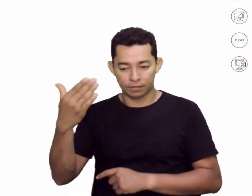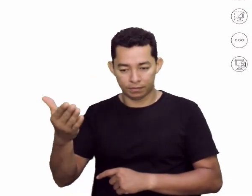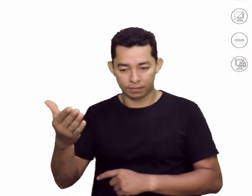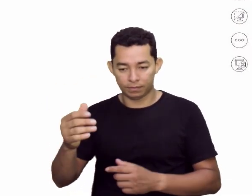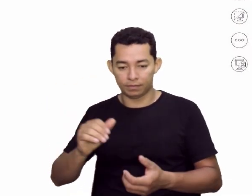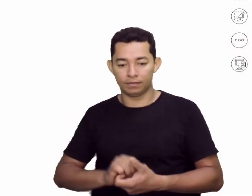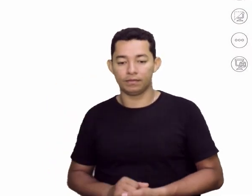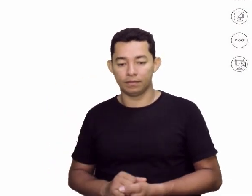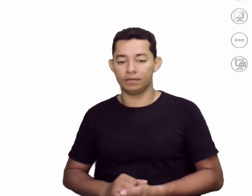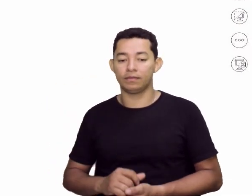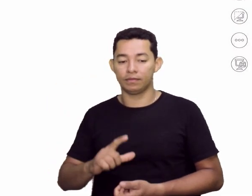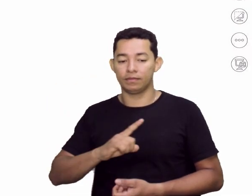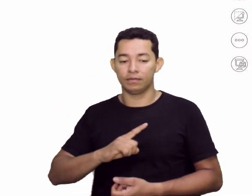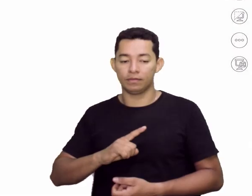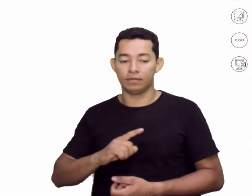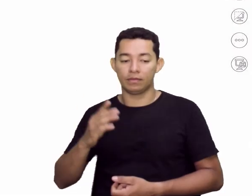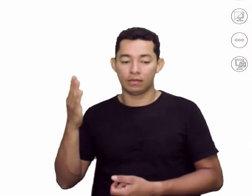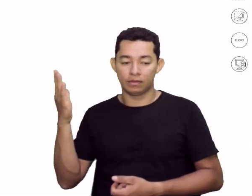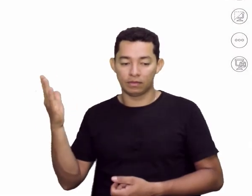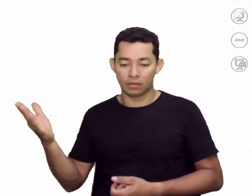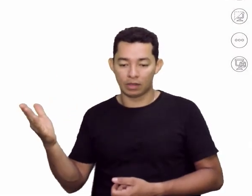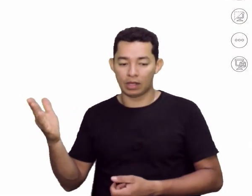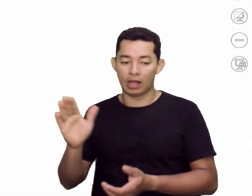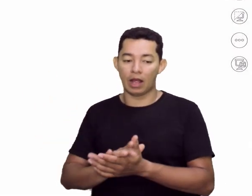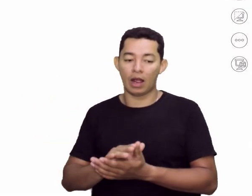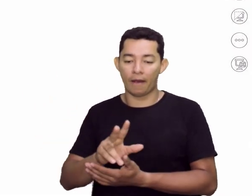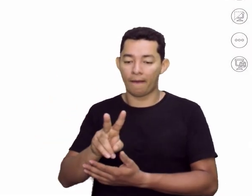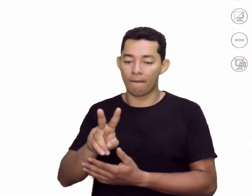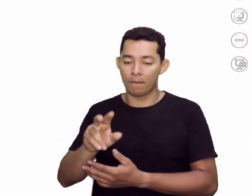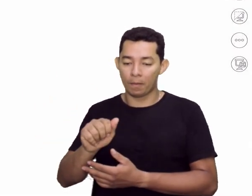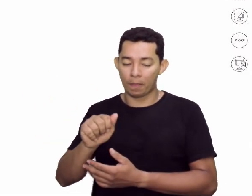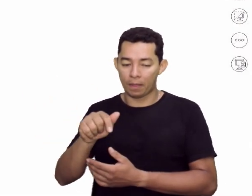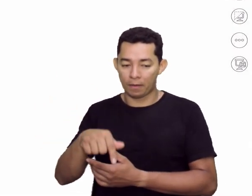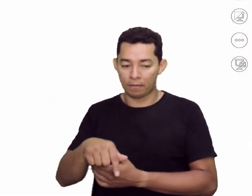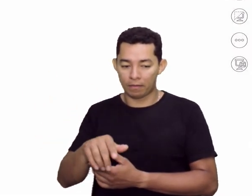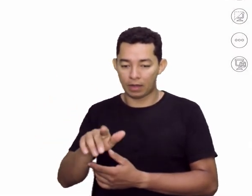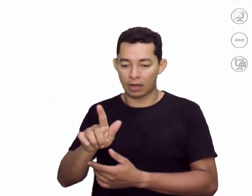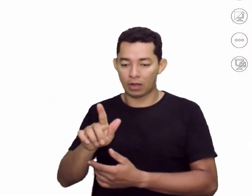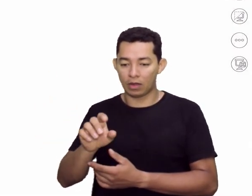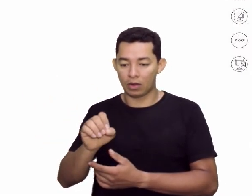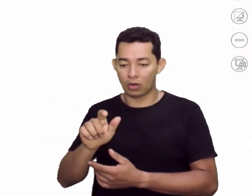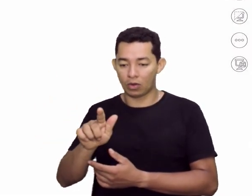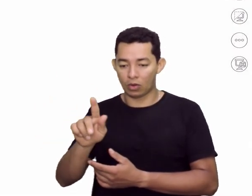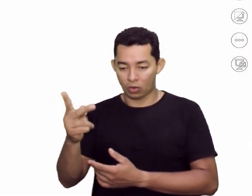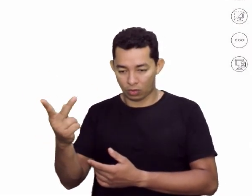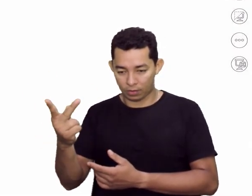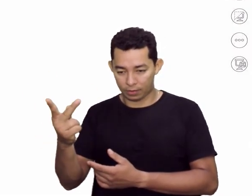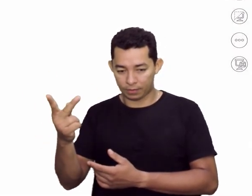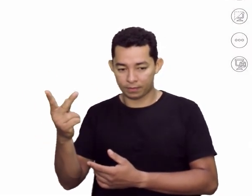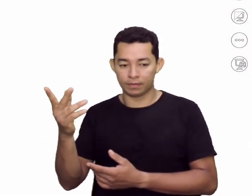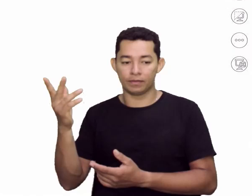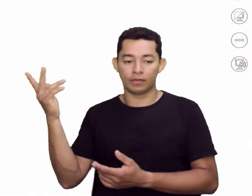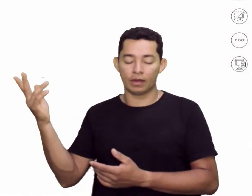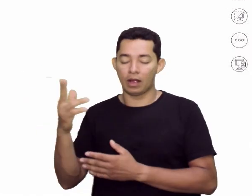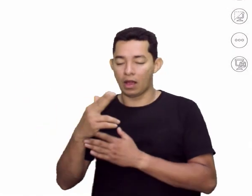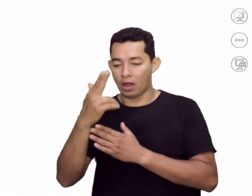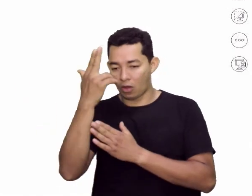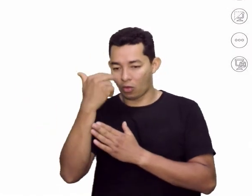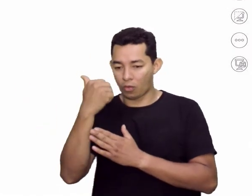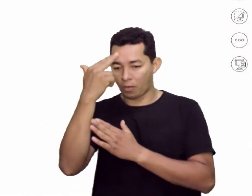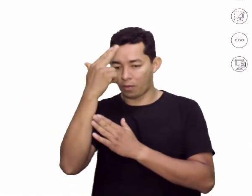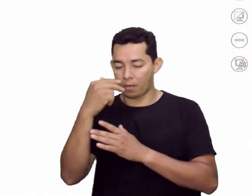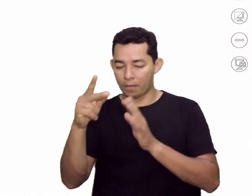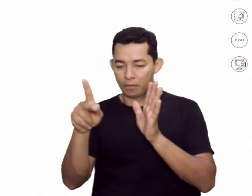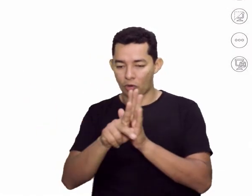maravilhoso, inquestionável aqui, o Vincent van Gogh, né? O holandês aí. Esse aí é um autorretrato.